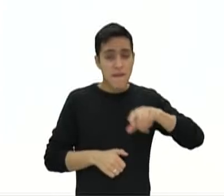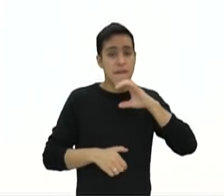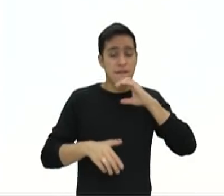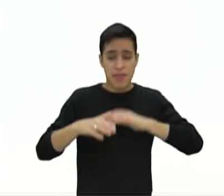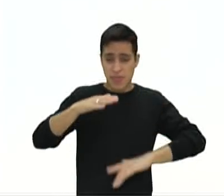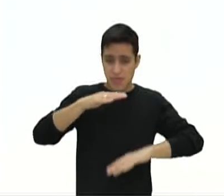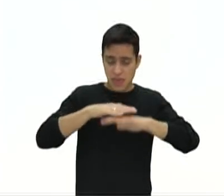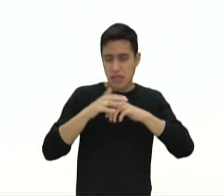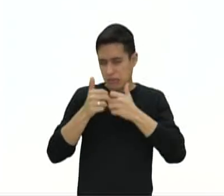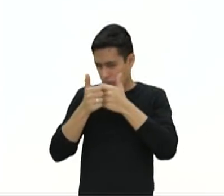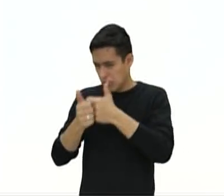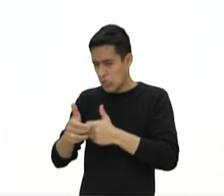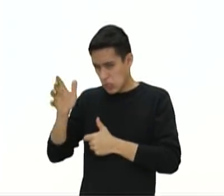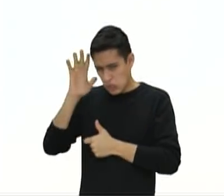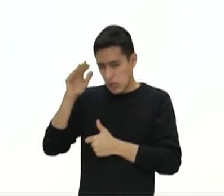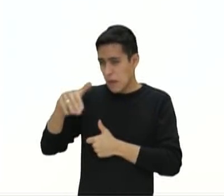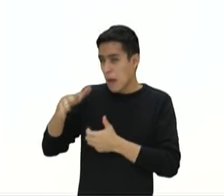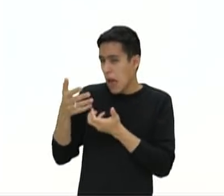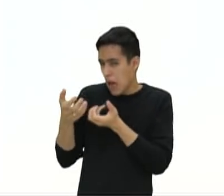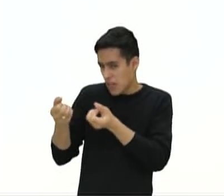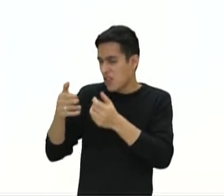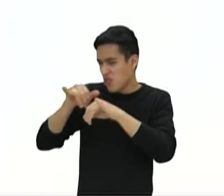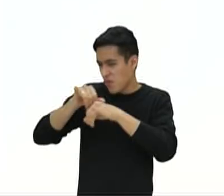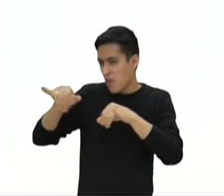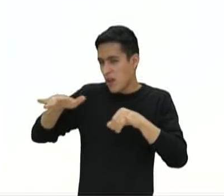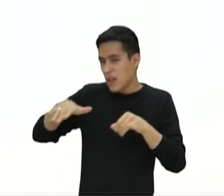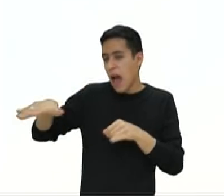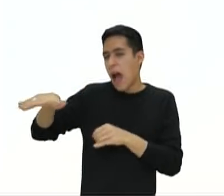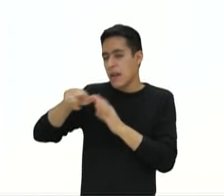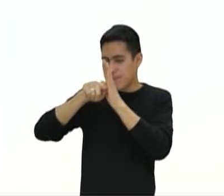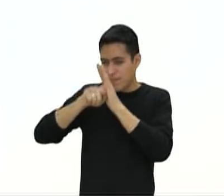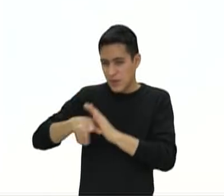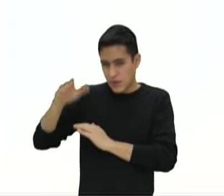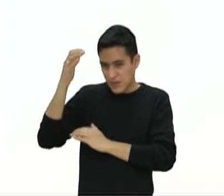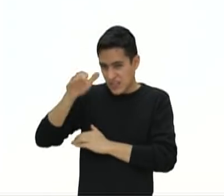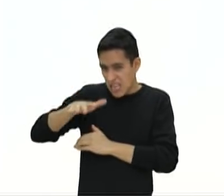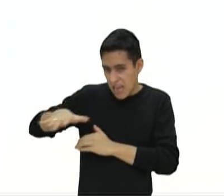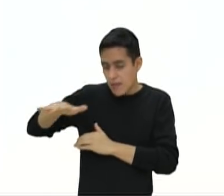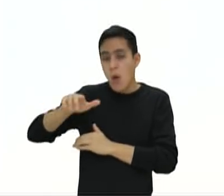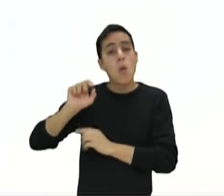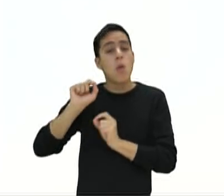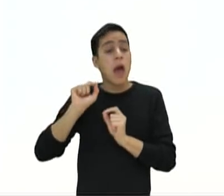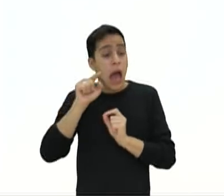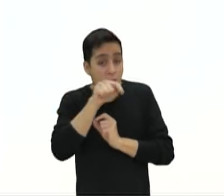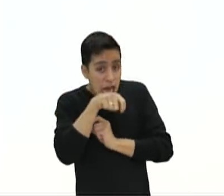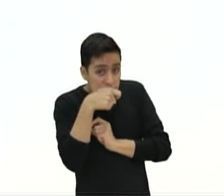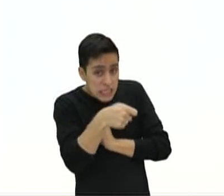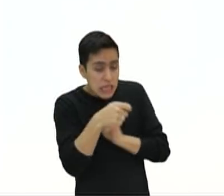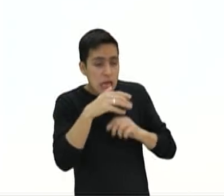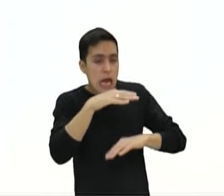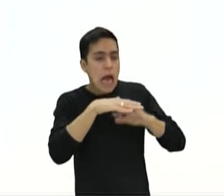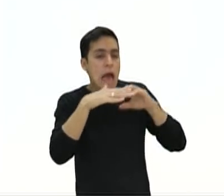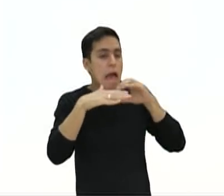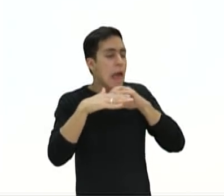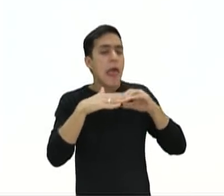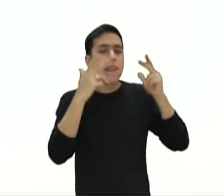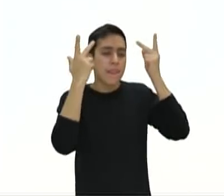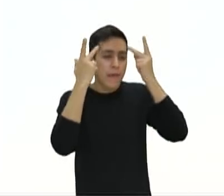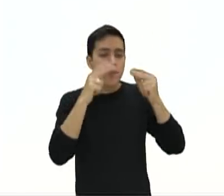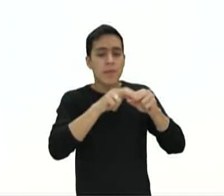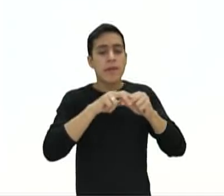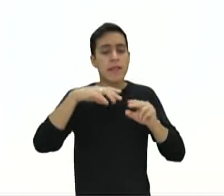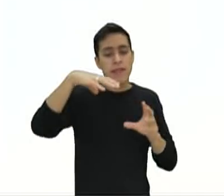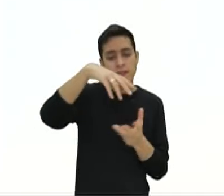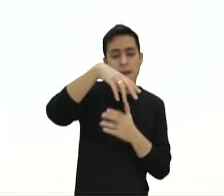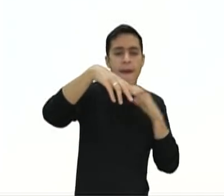as teorias mais aceitas e divulgadas pelo meio científico, é um processo natural de conservação do calor sobre